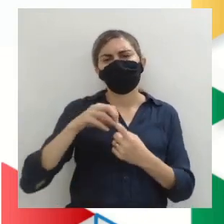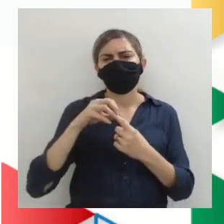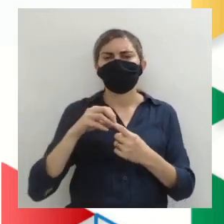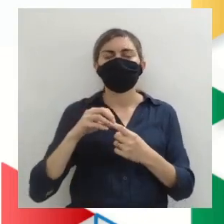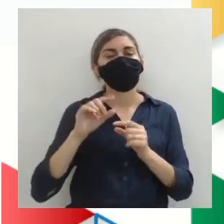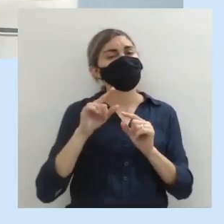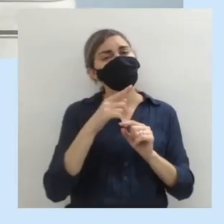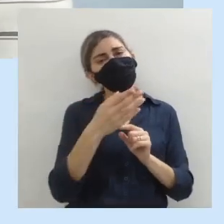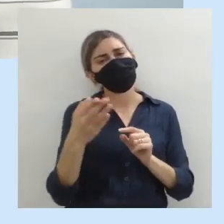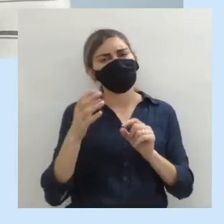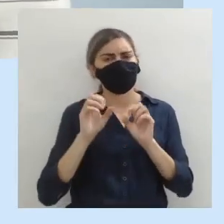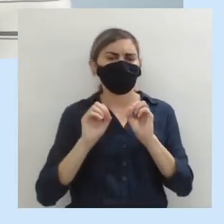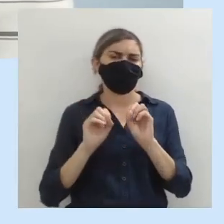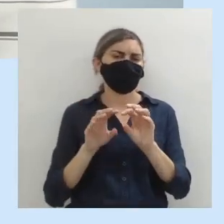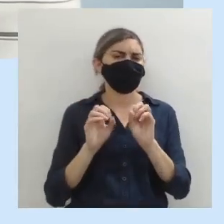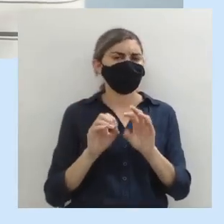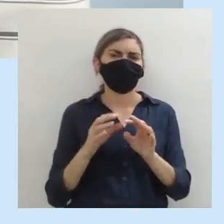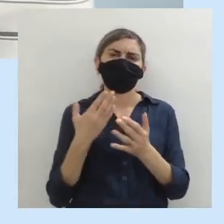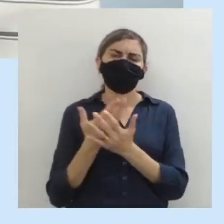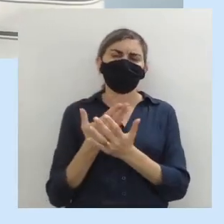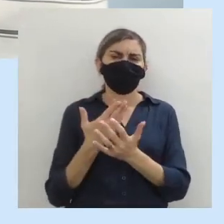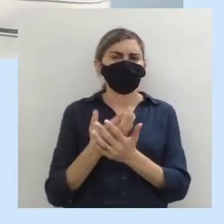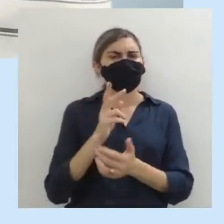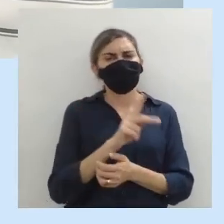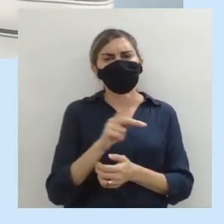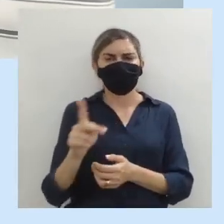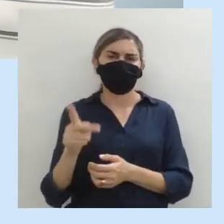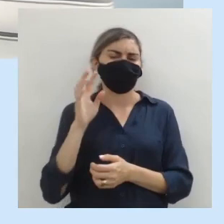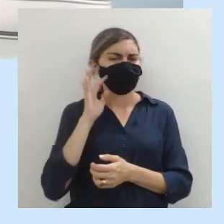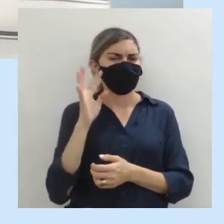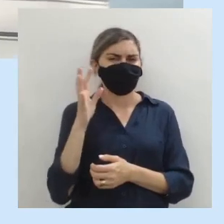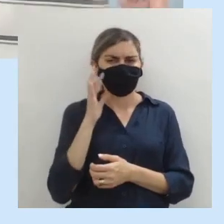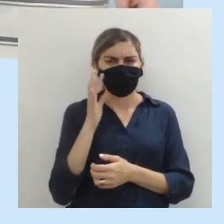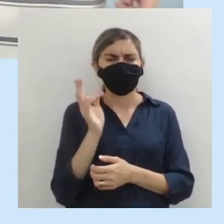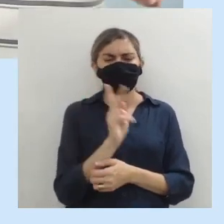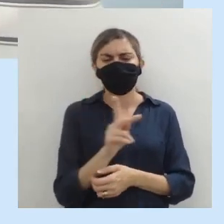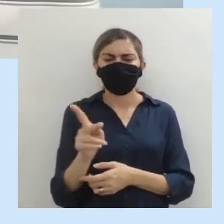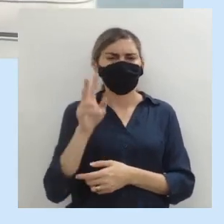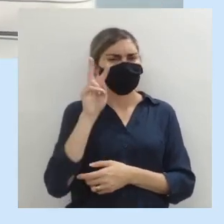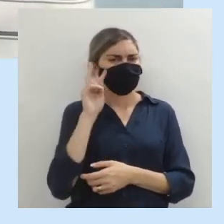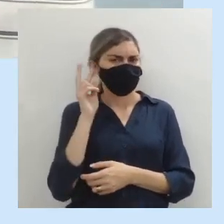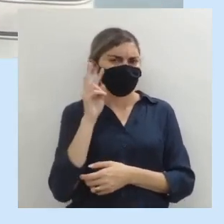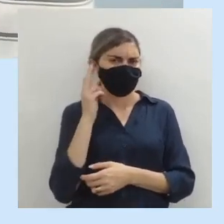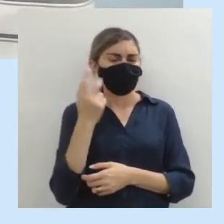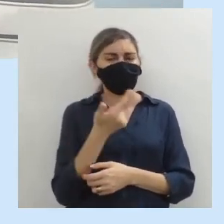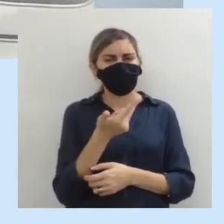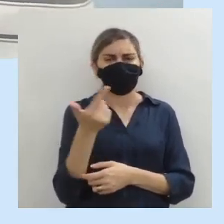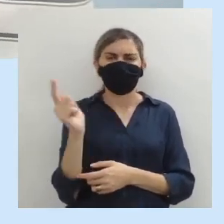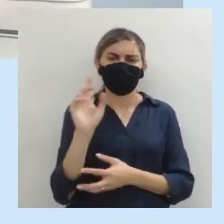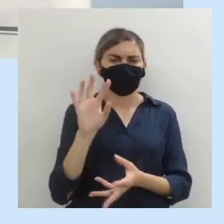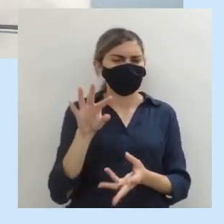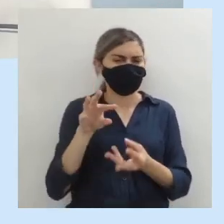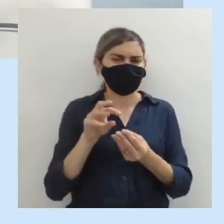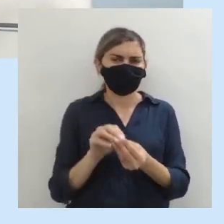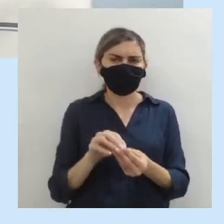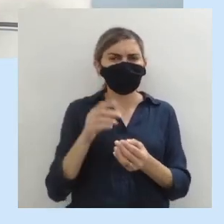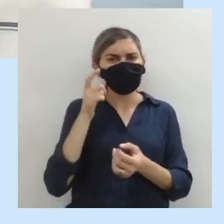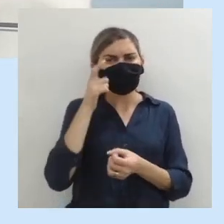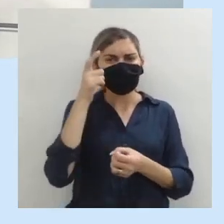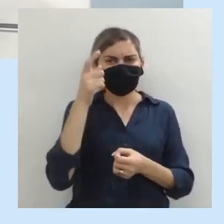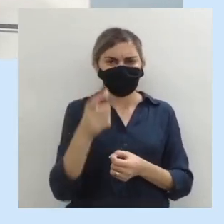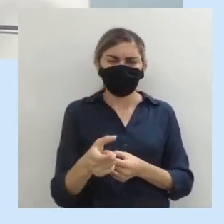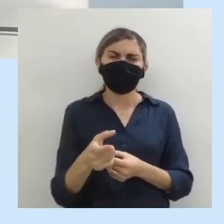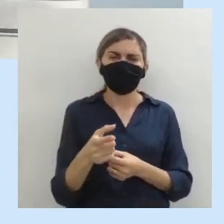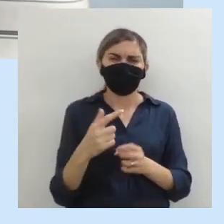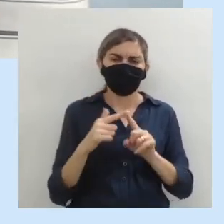vocês poderiam estudar com o seu professor de filosofia, professor de história ou de outro componente, que se interesse em estudar